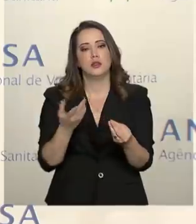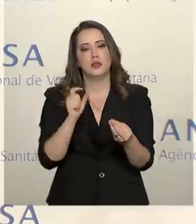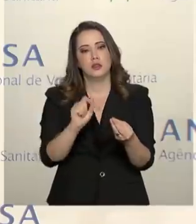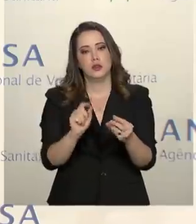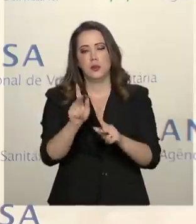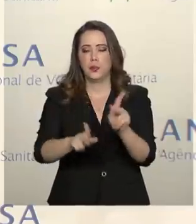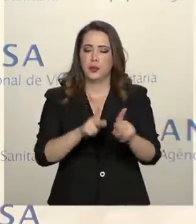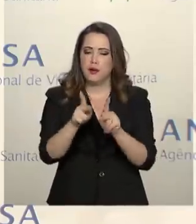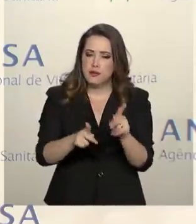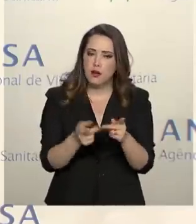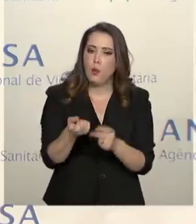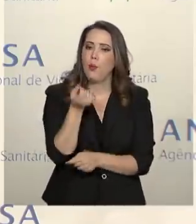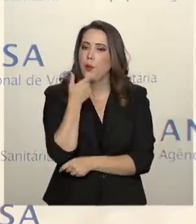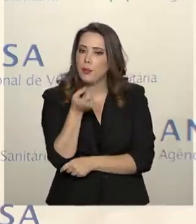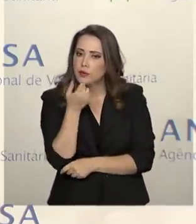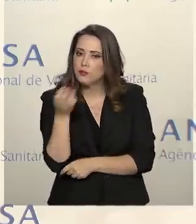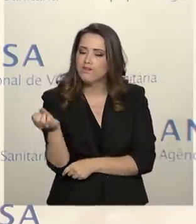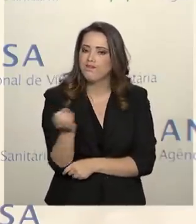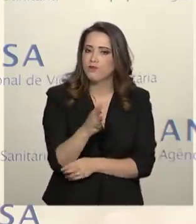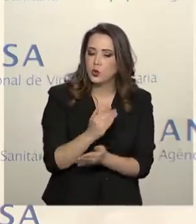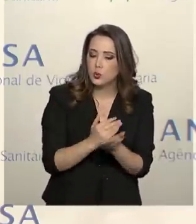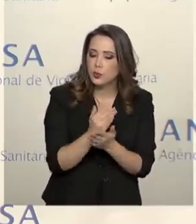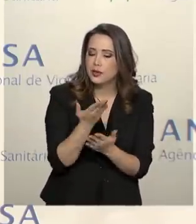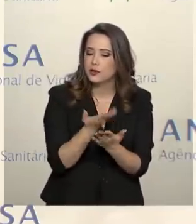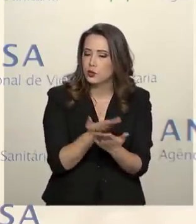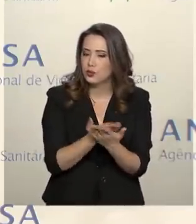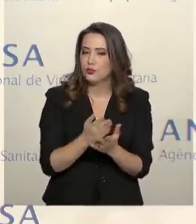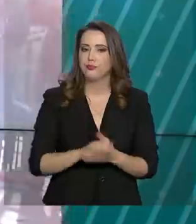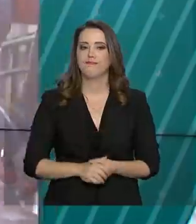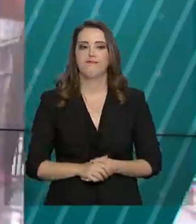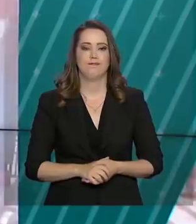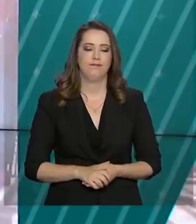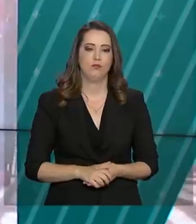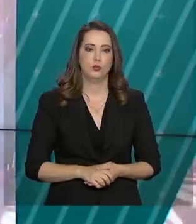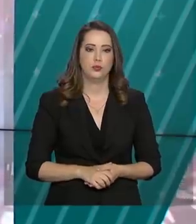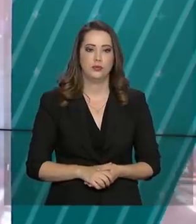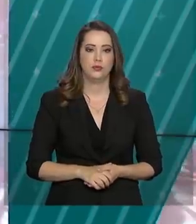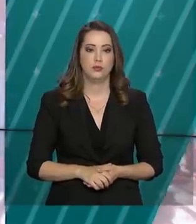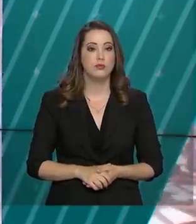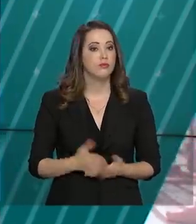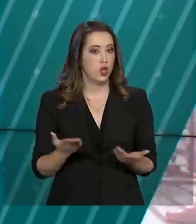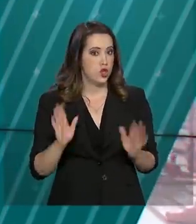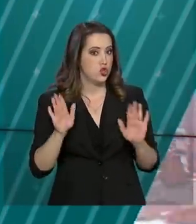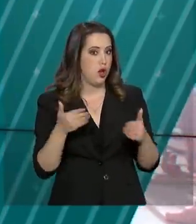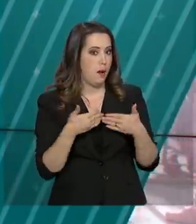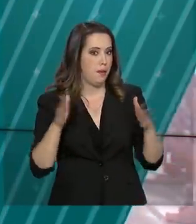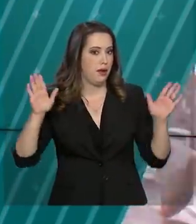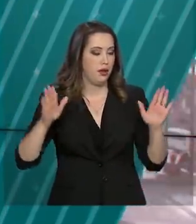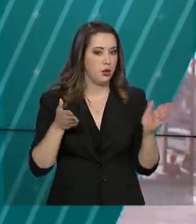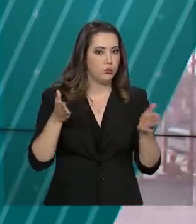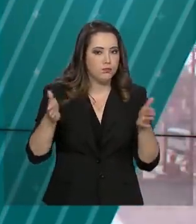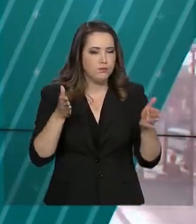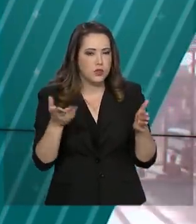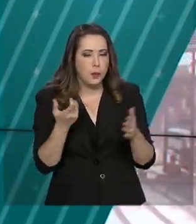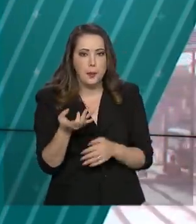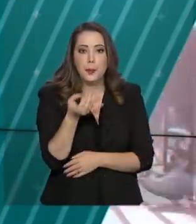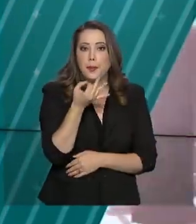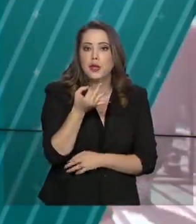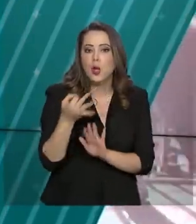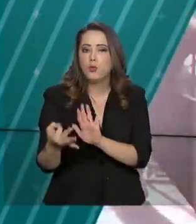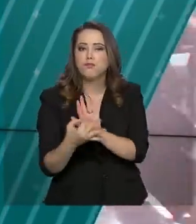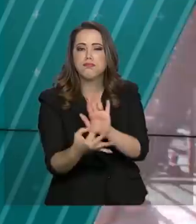população a esses medicamentos na fase de estudo clínico está aberta a temporada de sugestões para